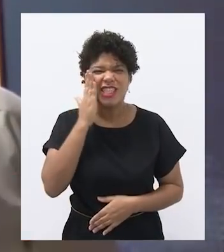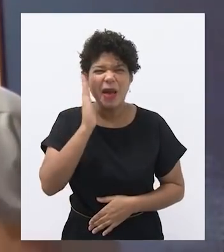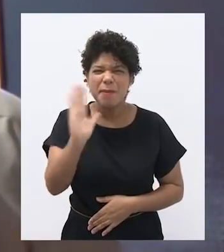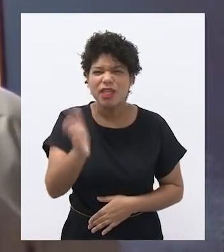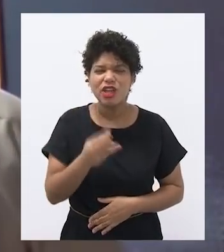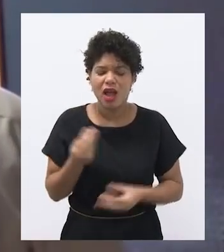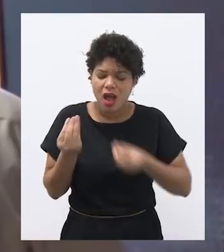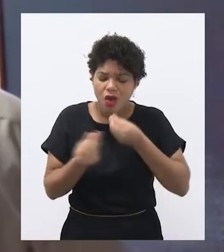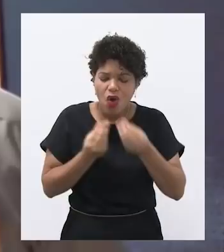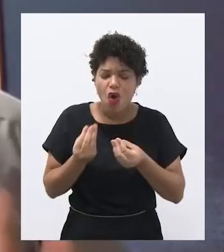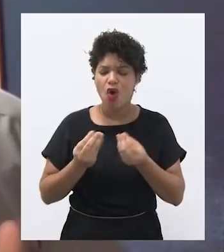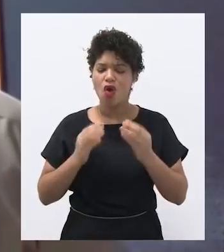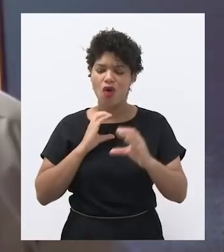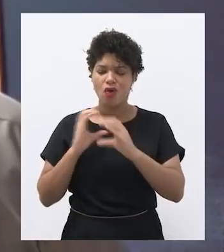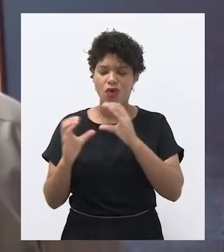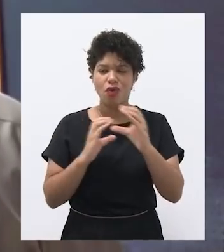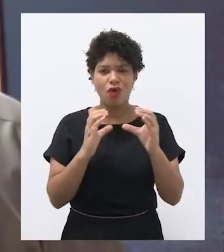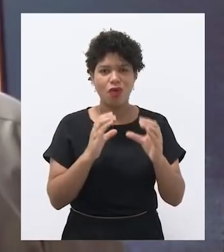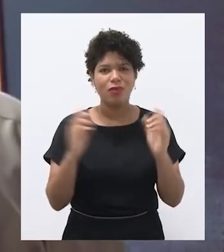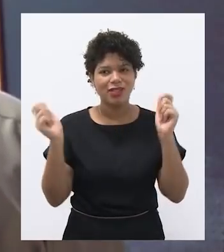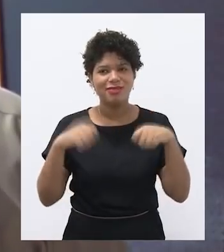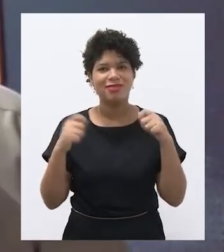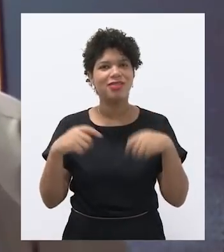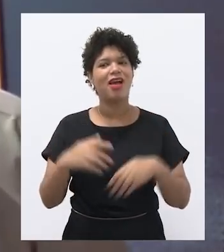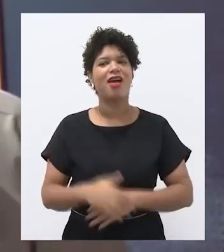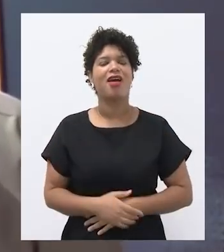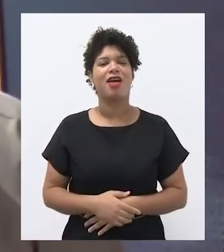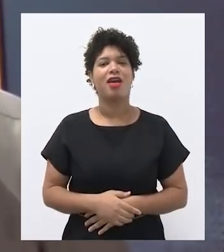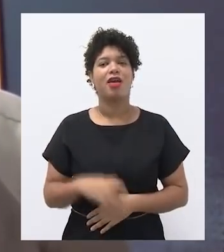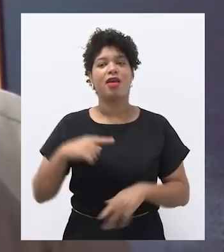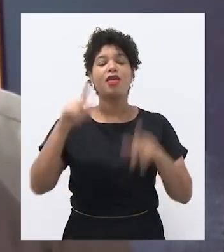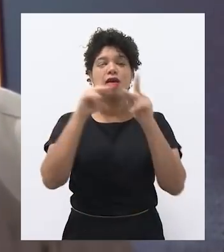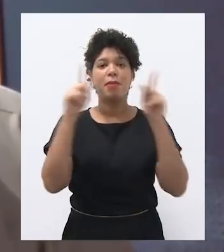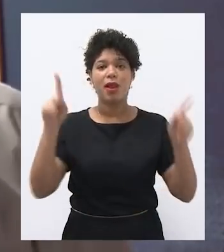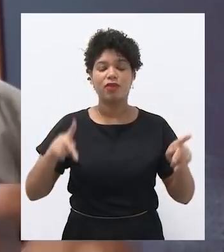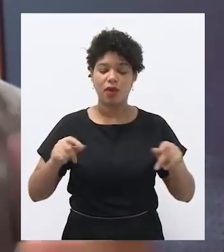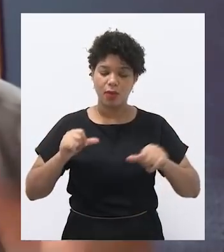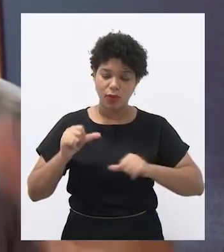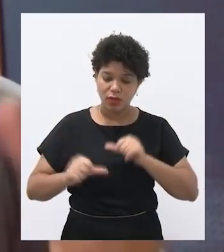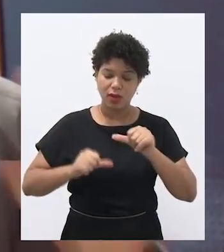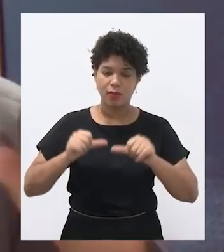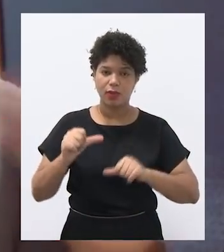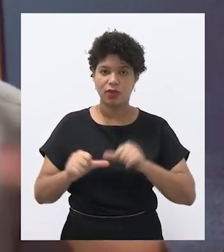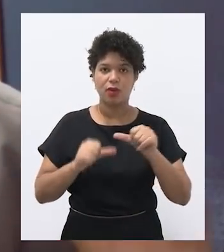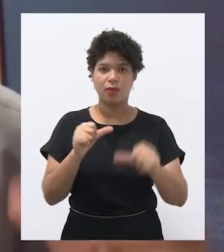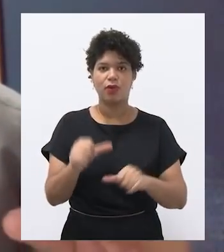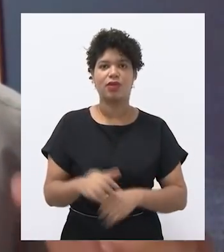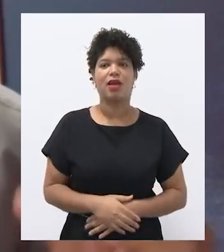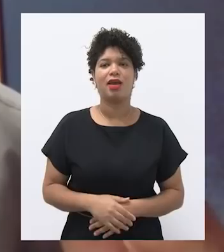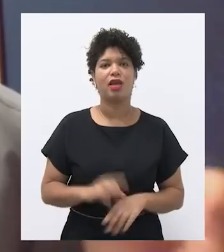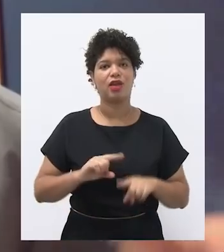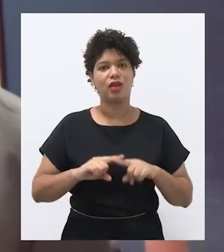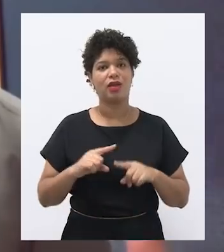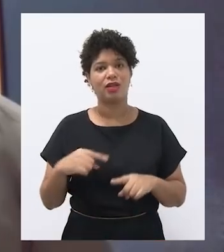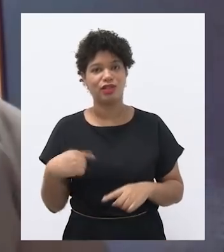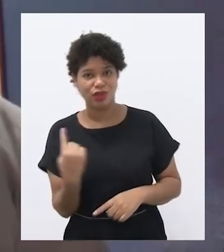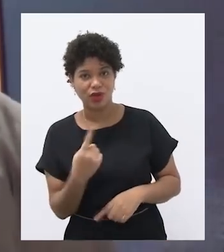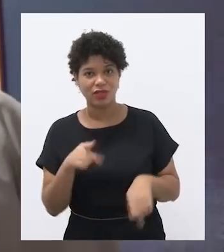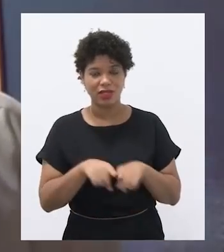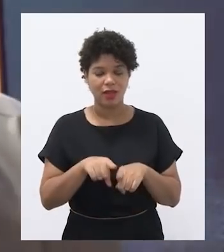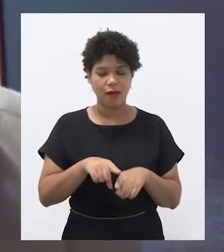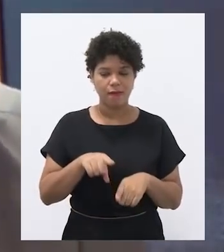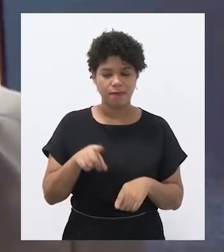da comunicação. Essencialmente é isso. A plataforma ela vai mudando. E ela vai mudando o nosso comportamento e a maneira como a gente absorve.